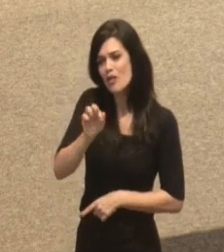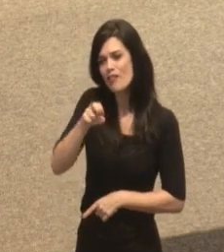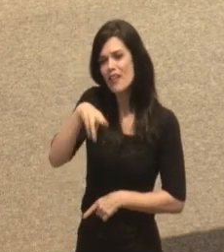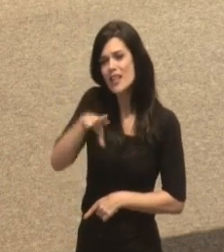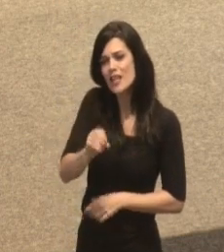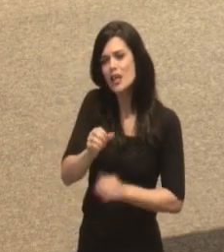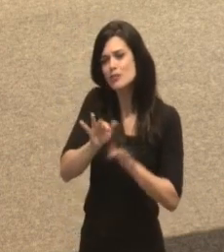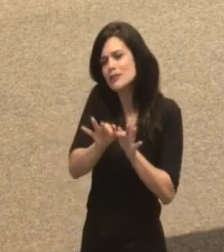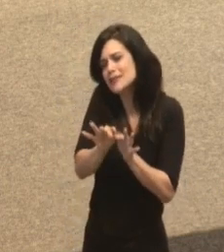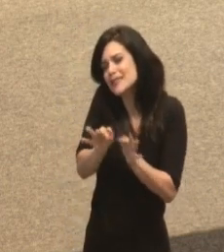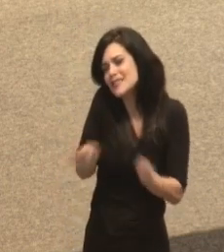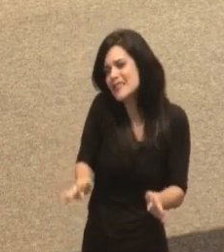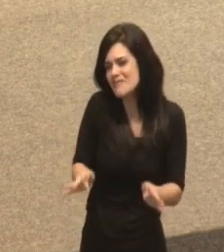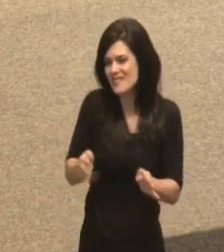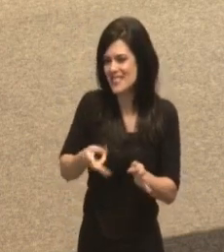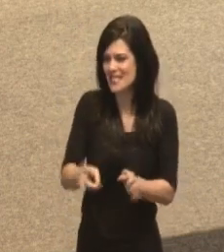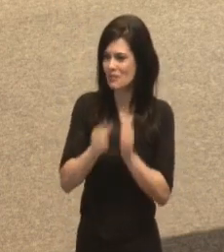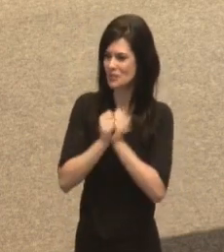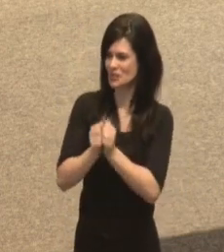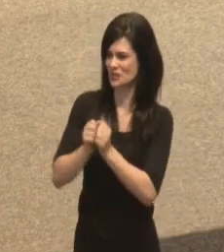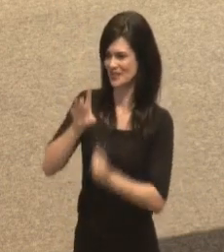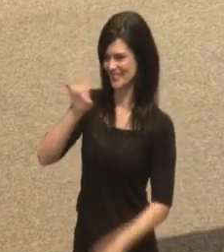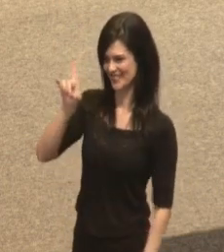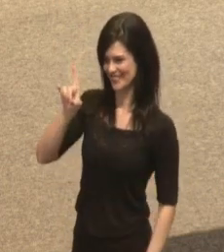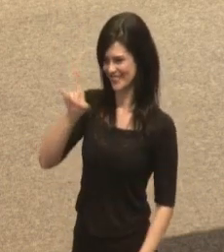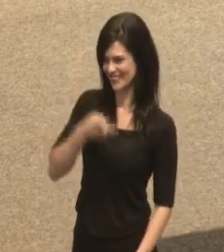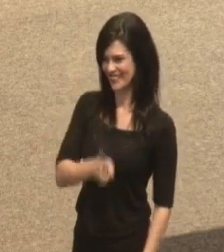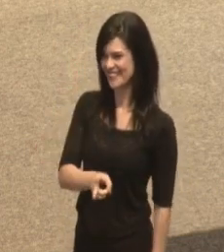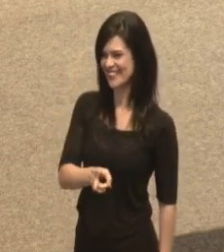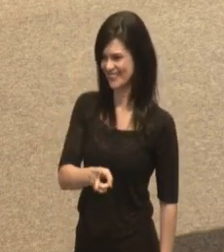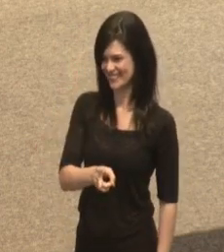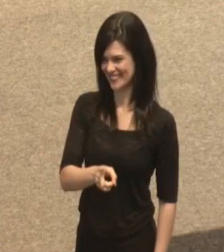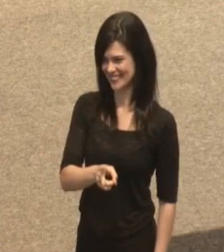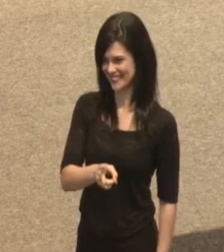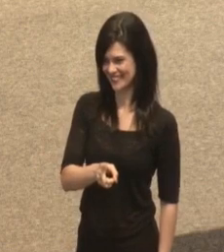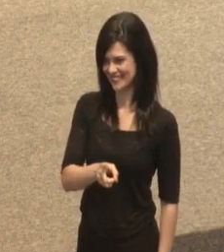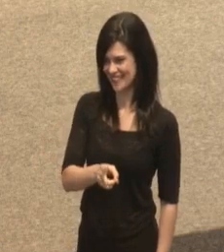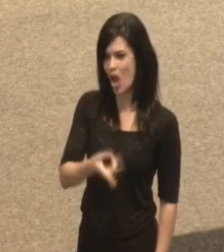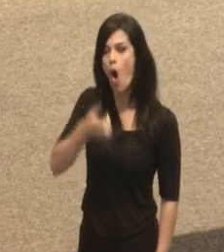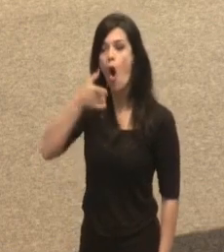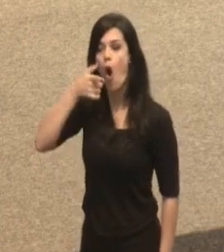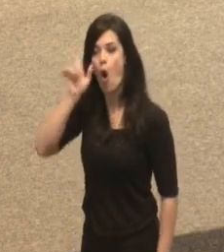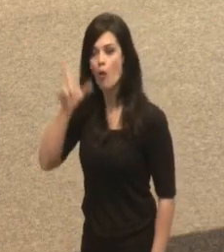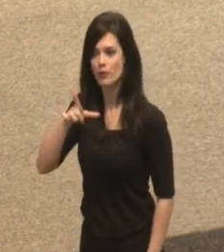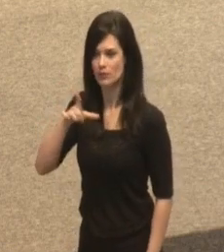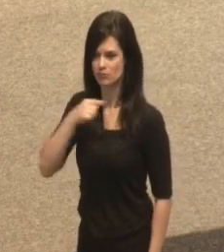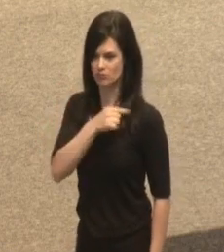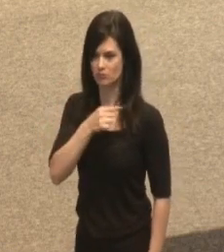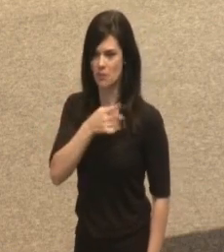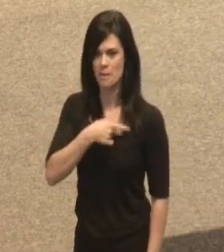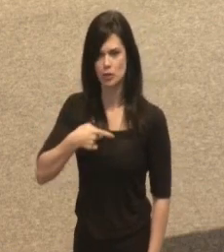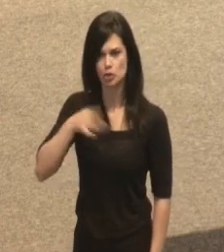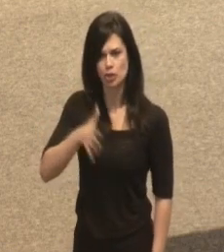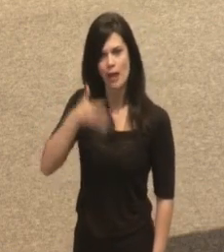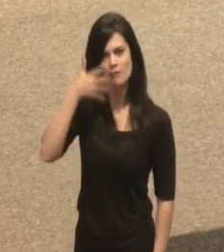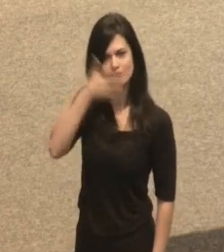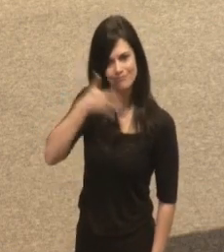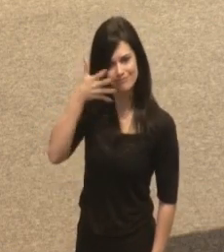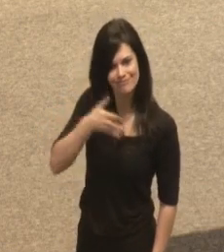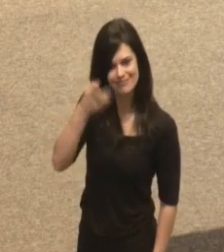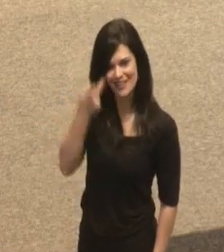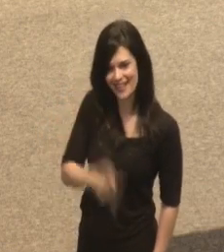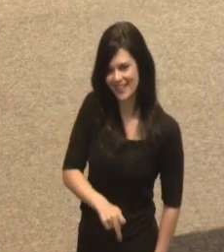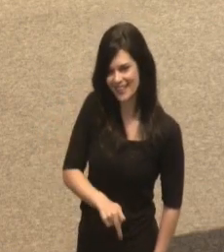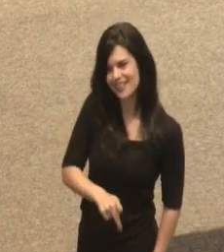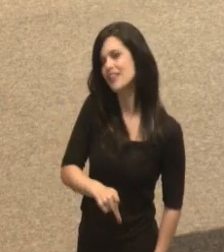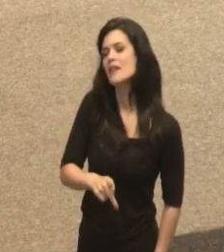com Deus. Ontem nós tivemos uma série de palavras, de mensagens com ele, aqui em nossa